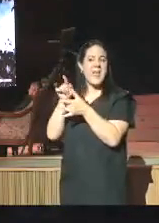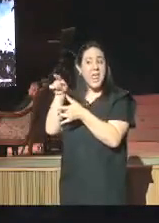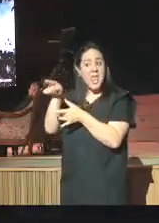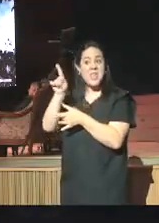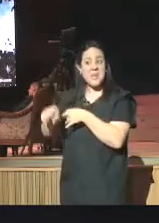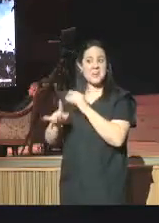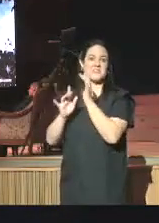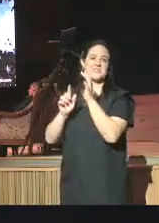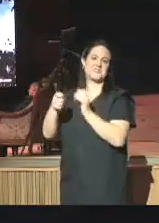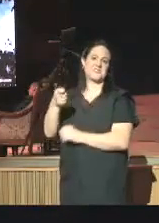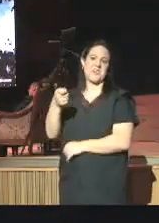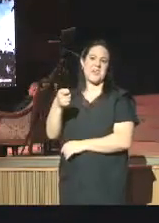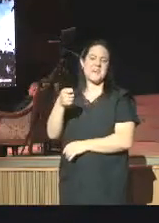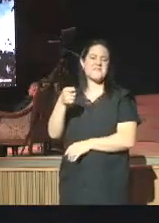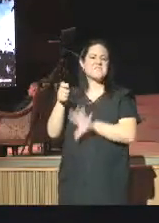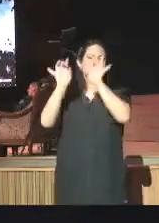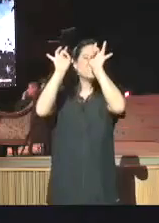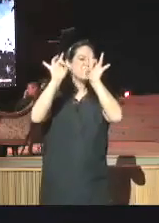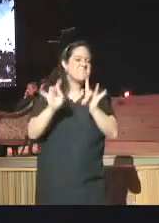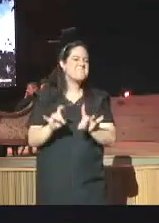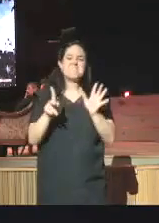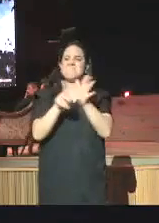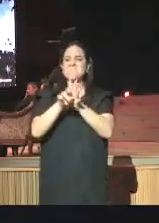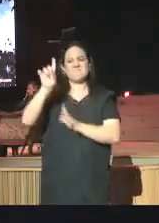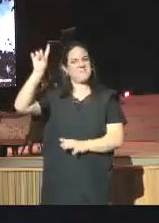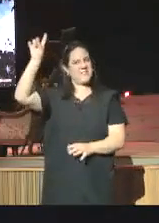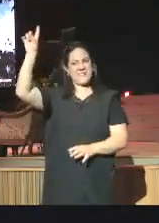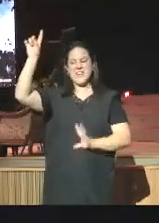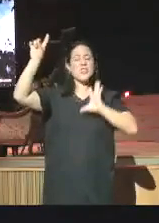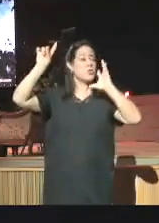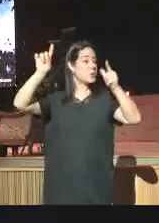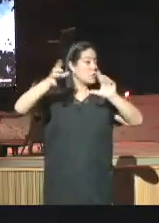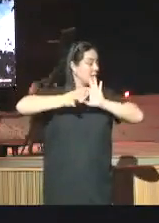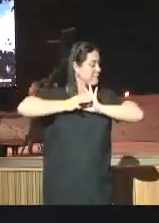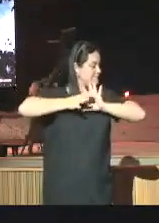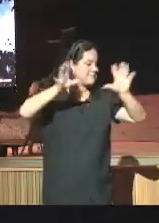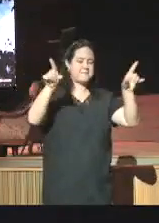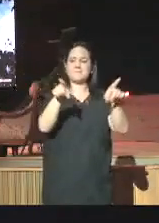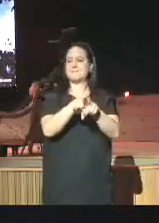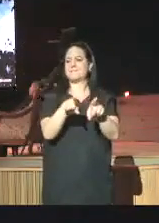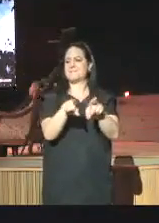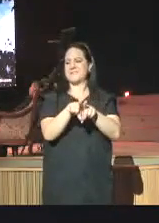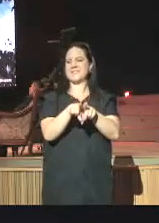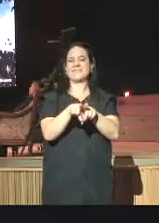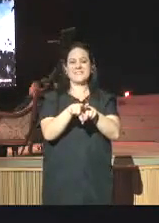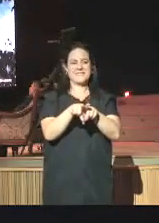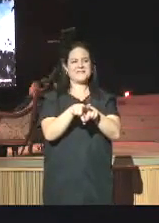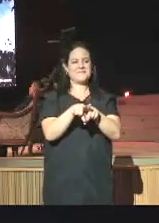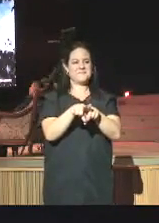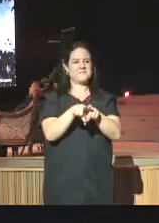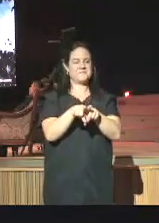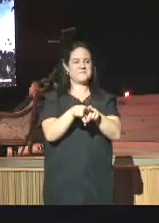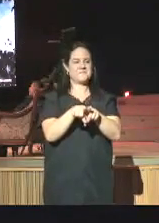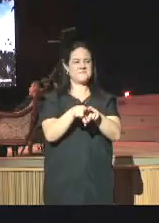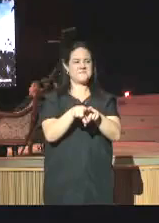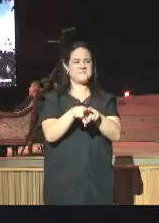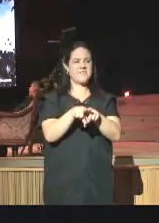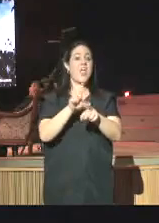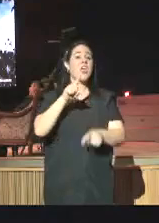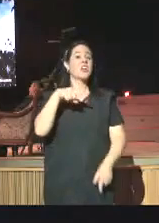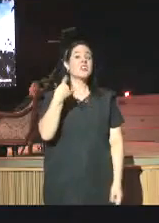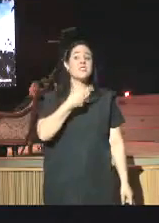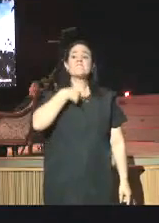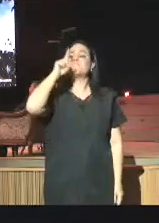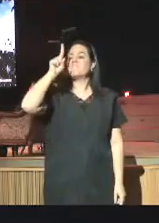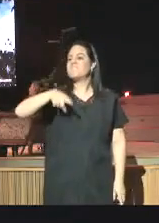chave dos Tesouros de Deus e de toda a libertação nós somos